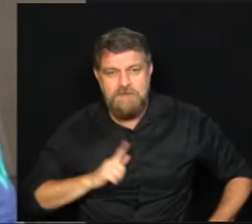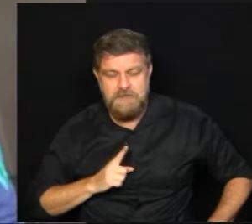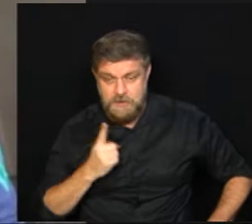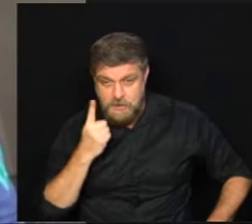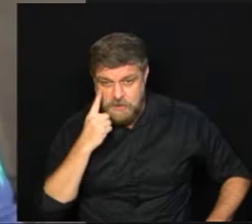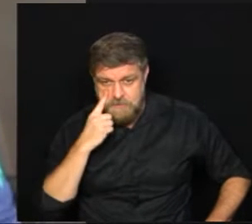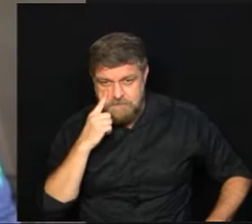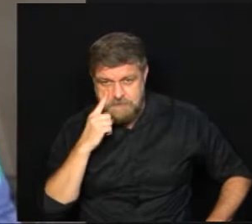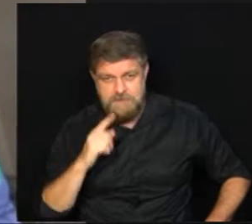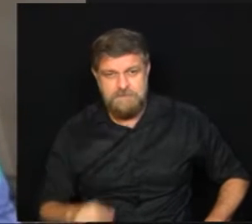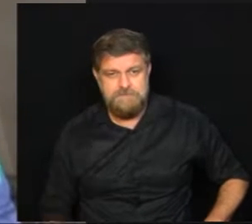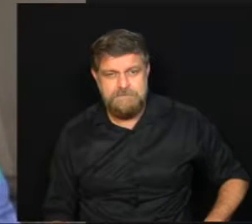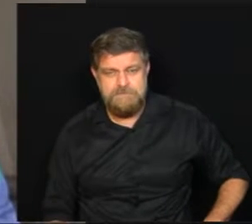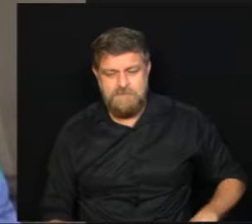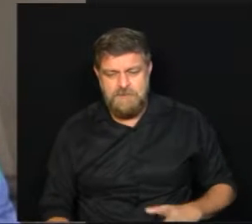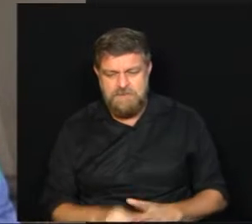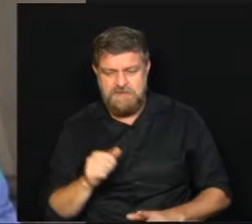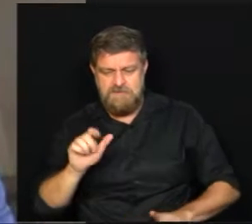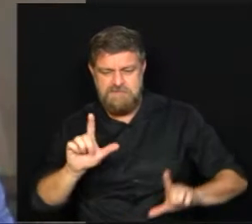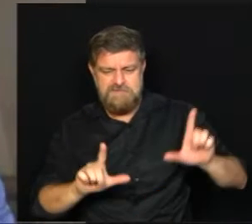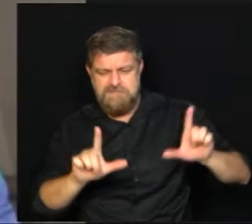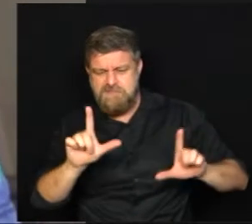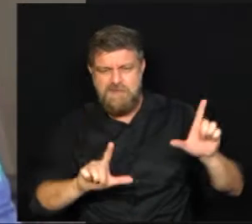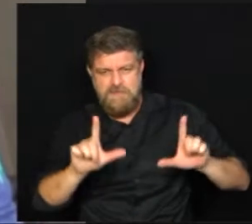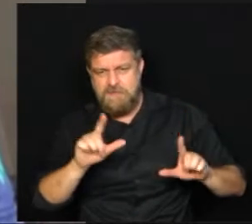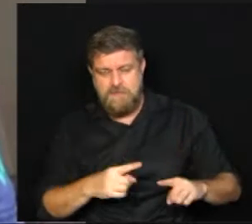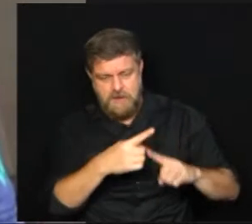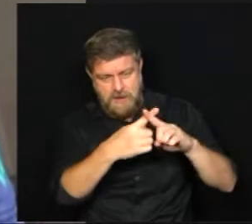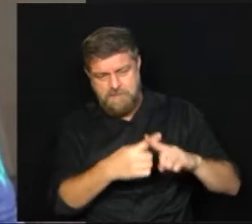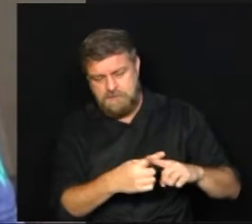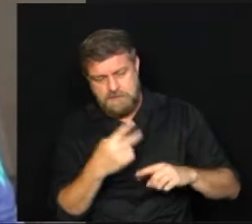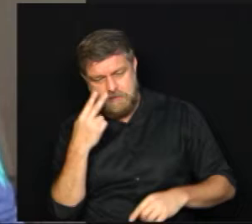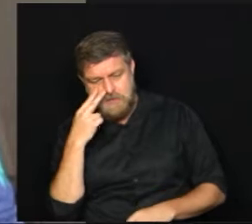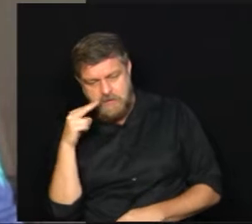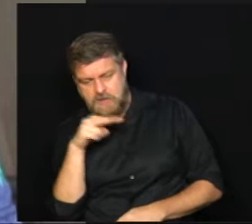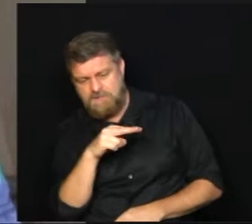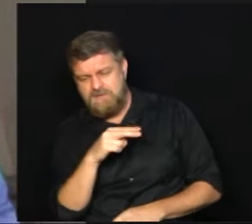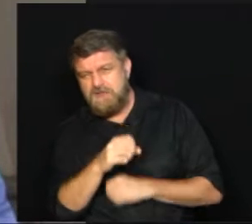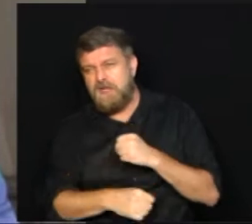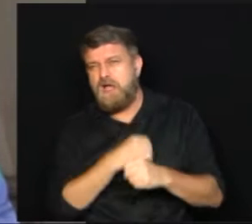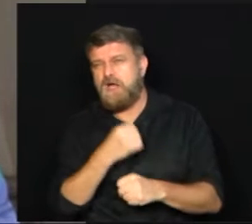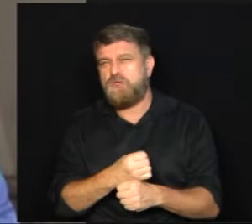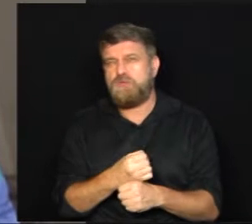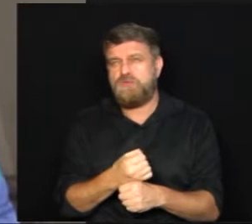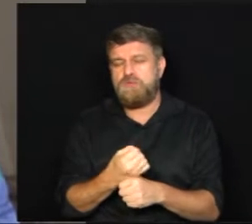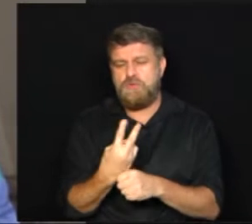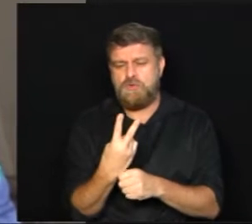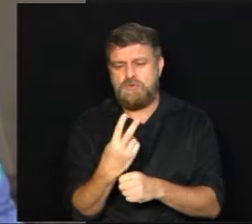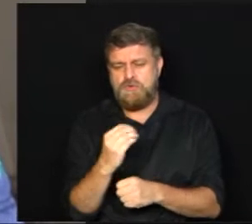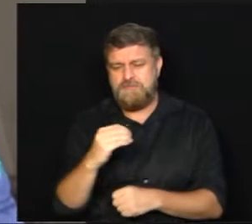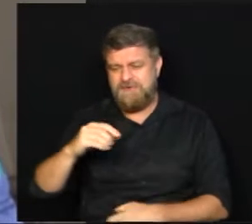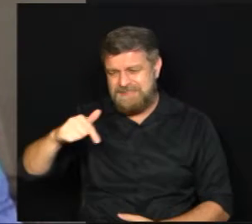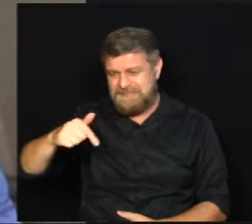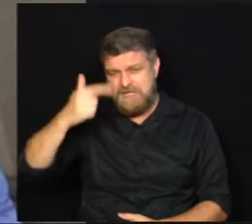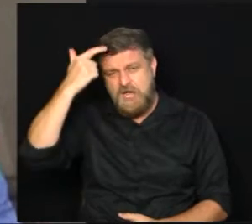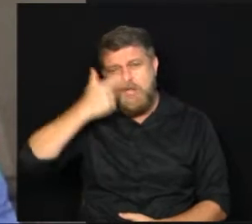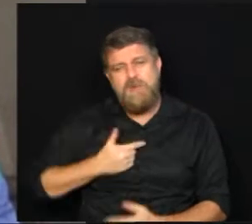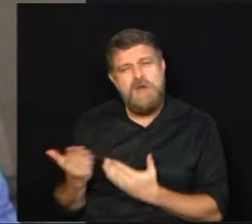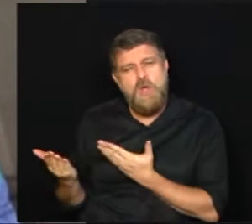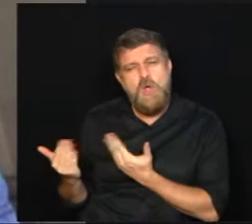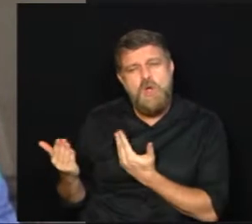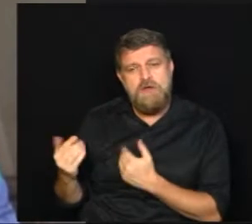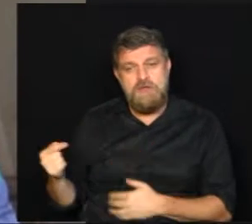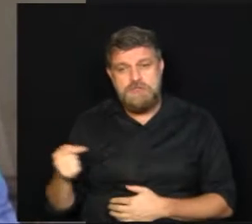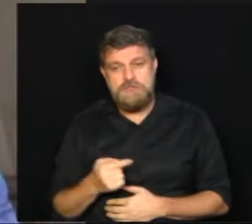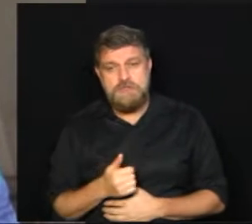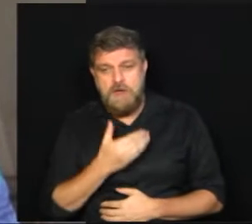chamada, uma vez que estava tendo uns jogos, isso em 2007, se eu não me engano, eu era bem novinha, que tinha uma pessoa